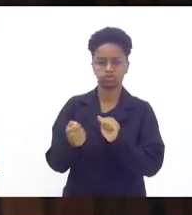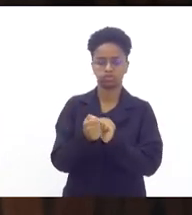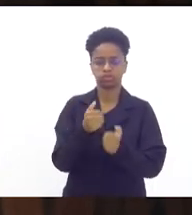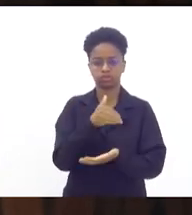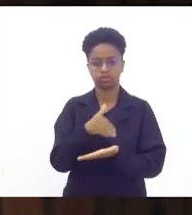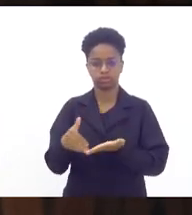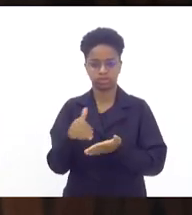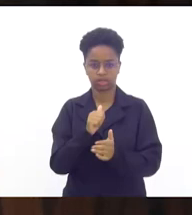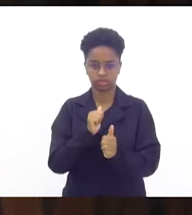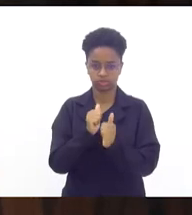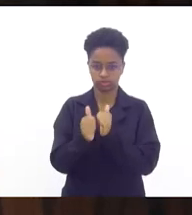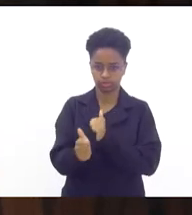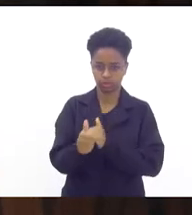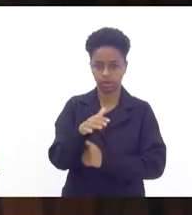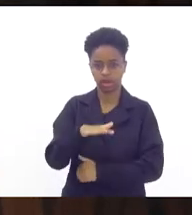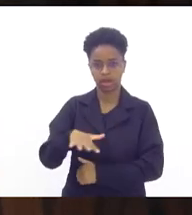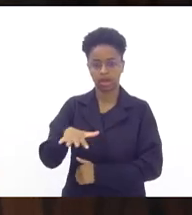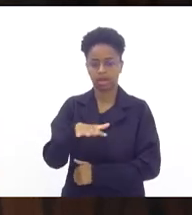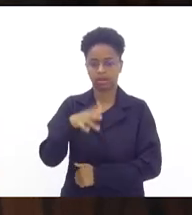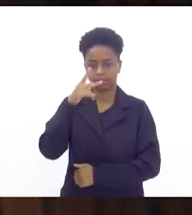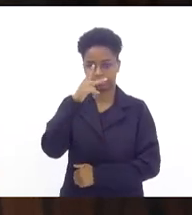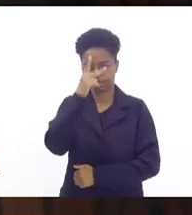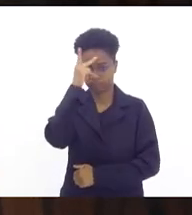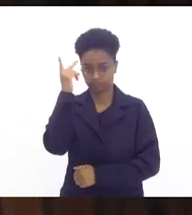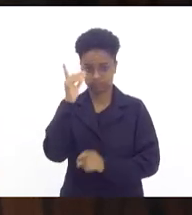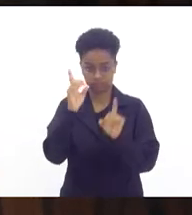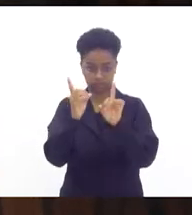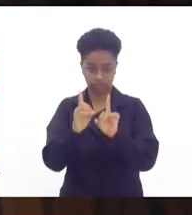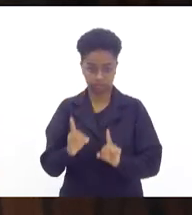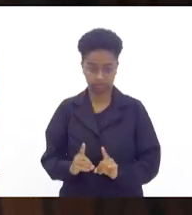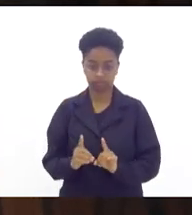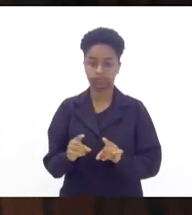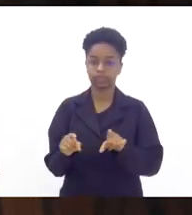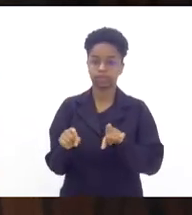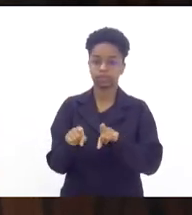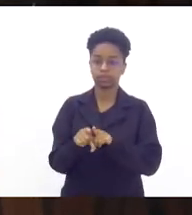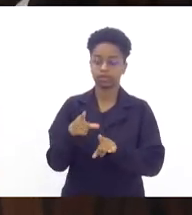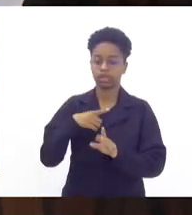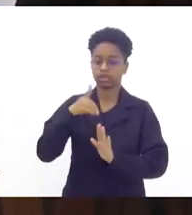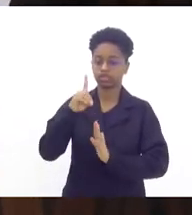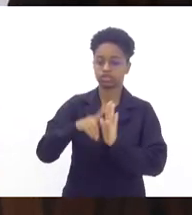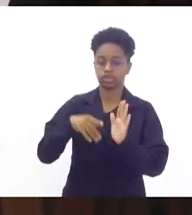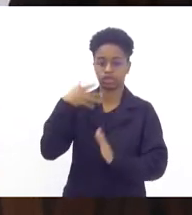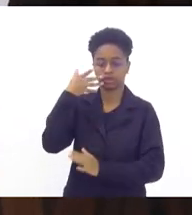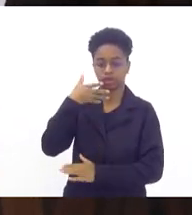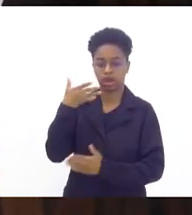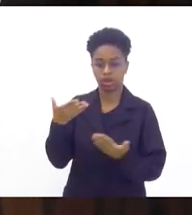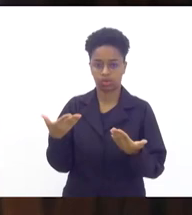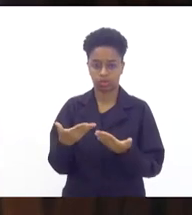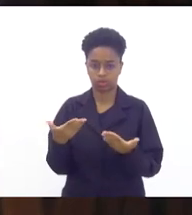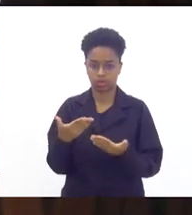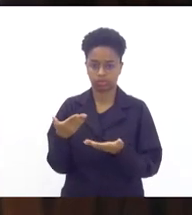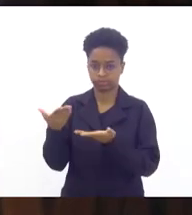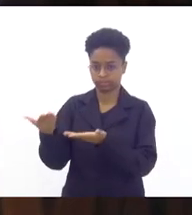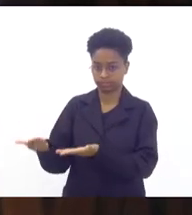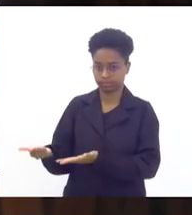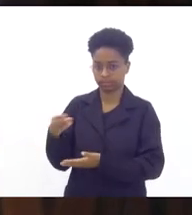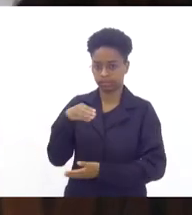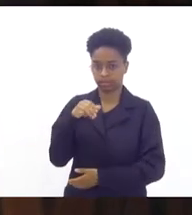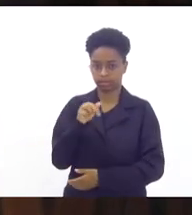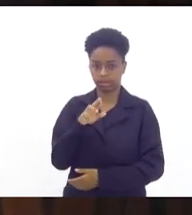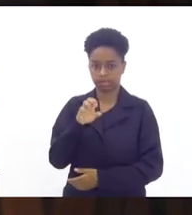de Esporte na área de pessoas com deficiência e vai ter direito a fala agora com a palavra Marcelo Silva